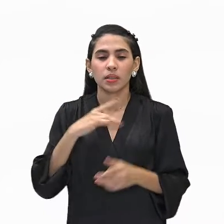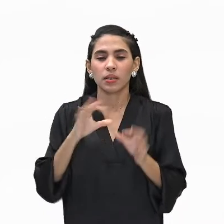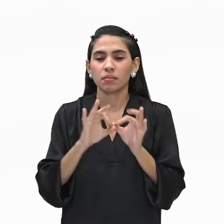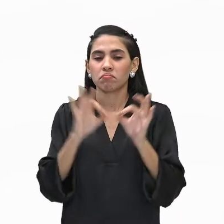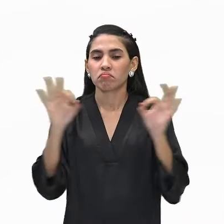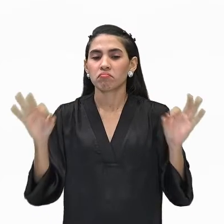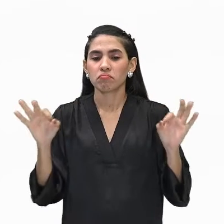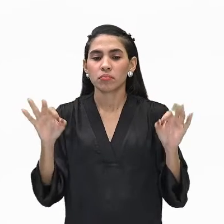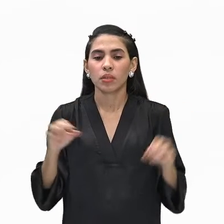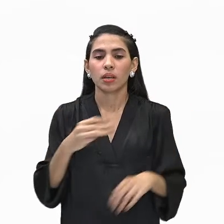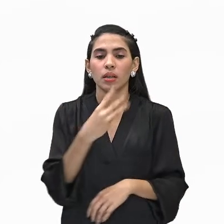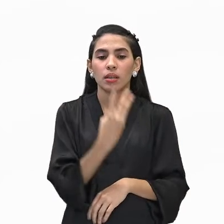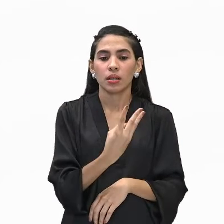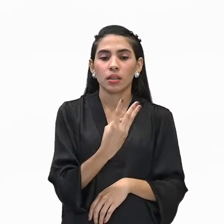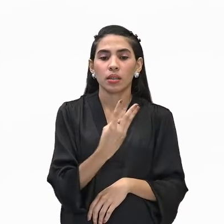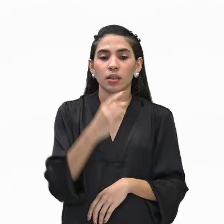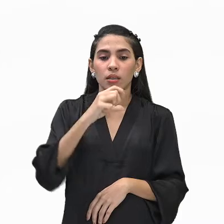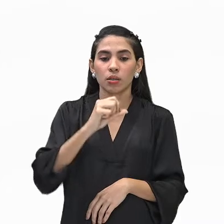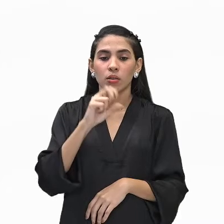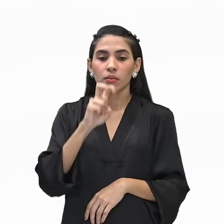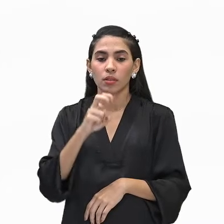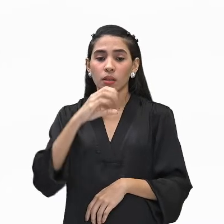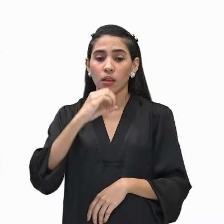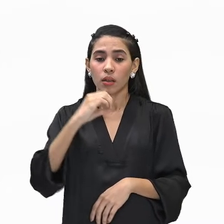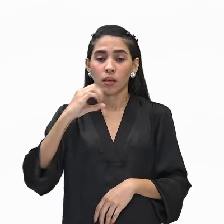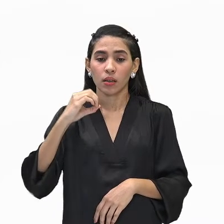agora o professor ficou meio cego, tem